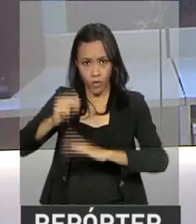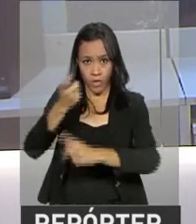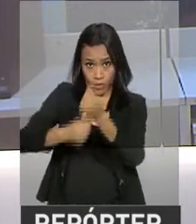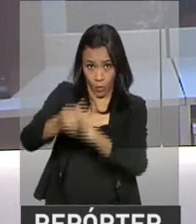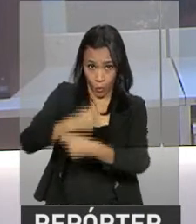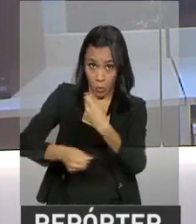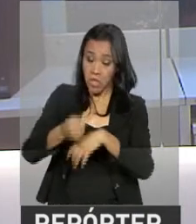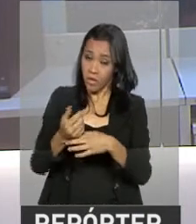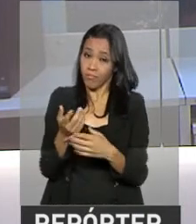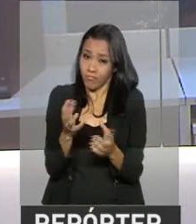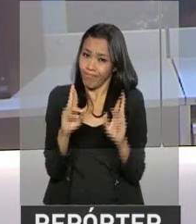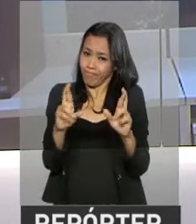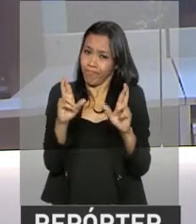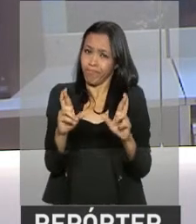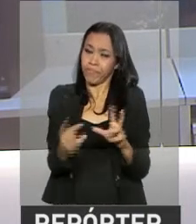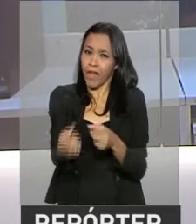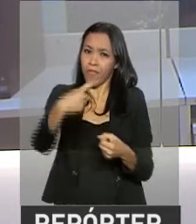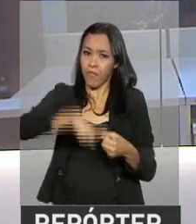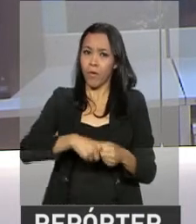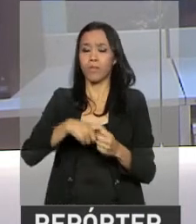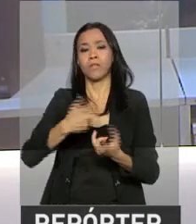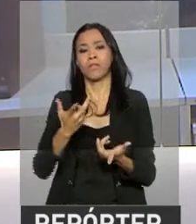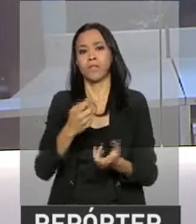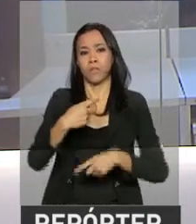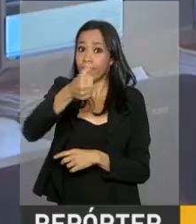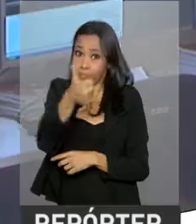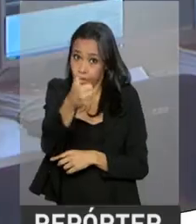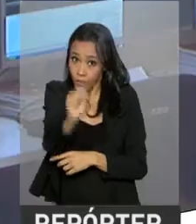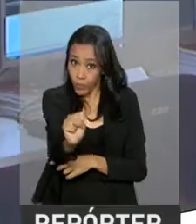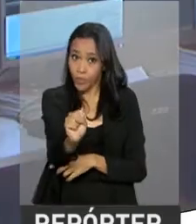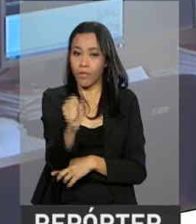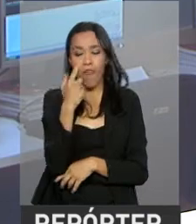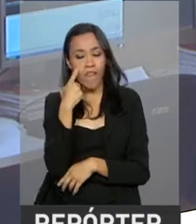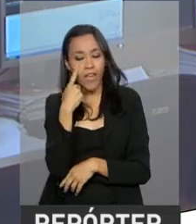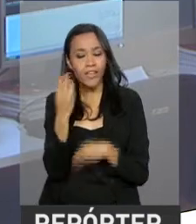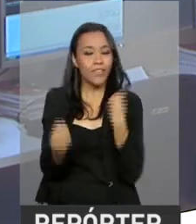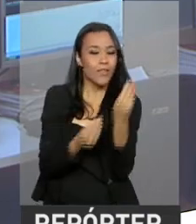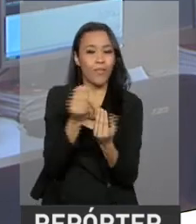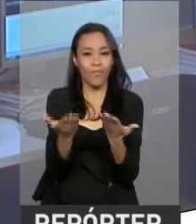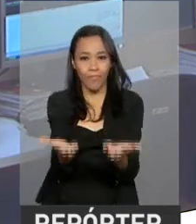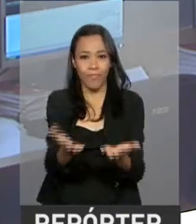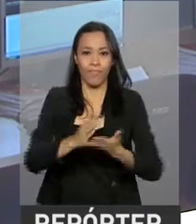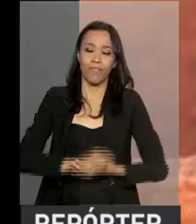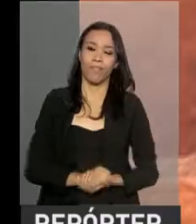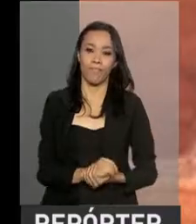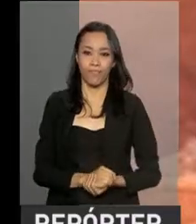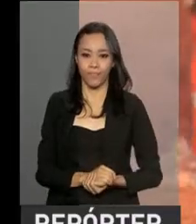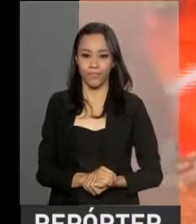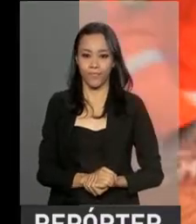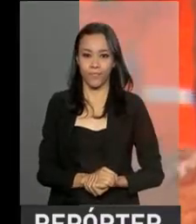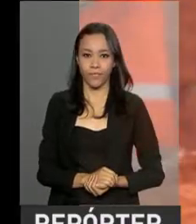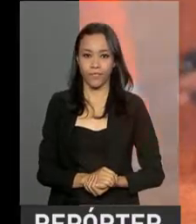financeiro preveem A retomada do crescimento da economia veja os principais destaques